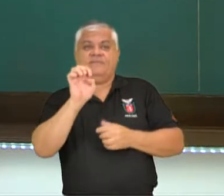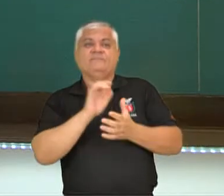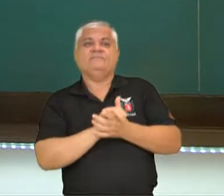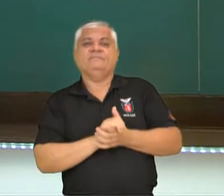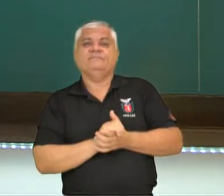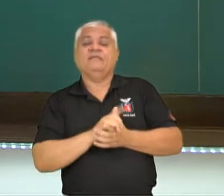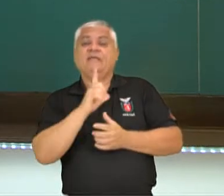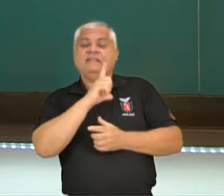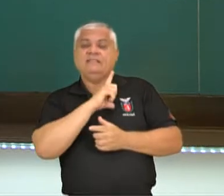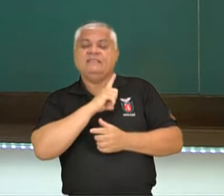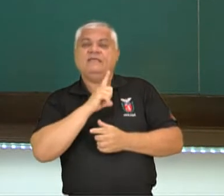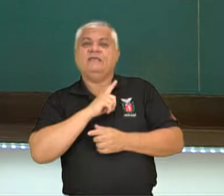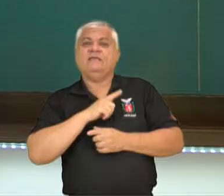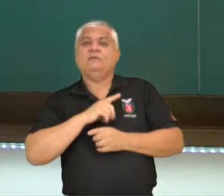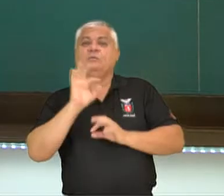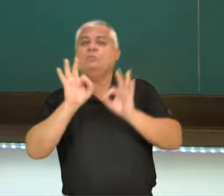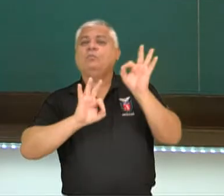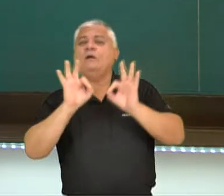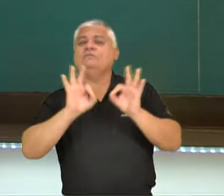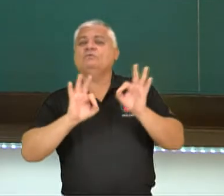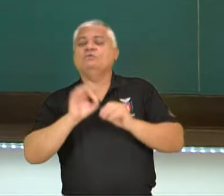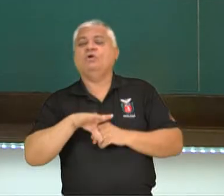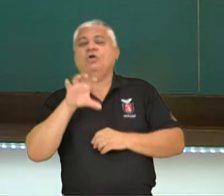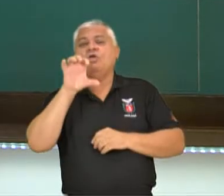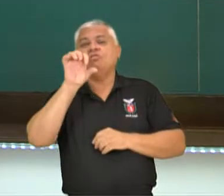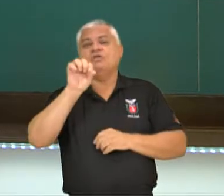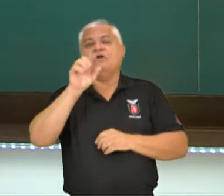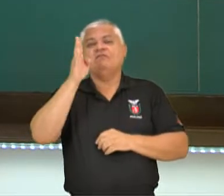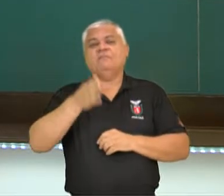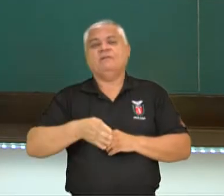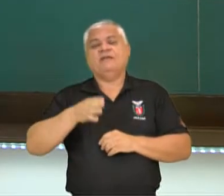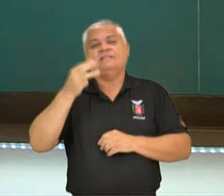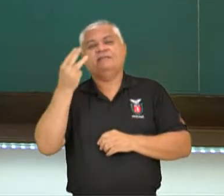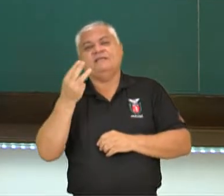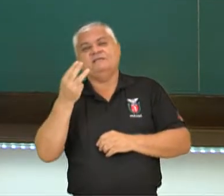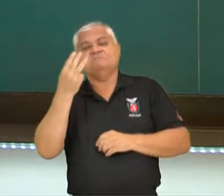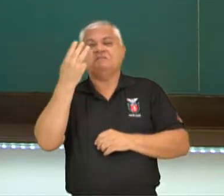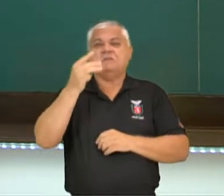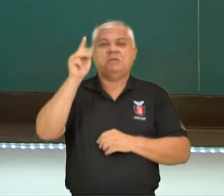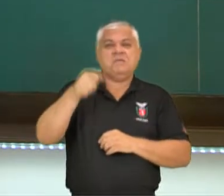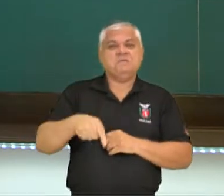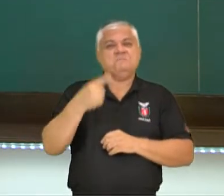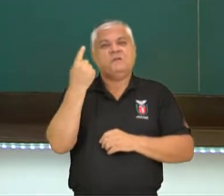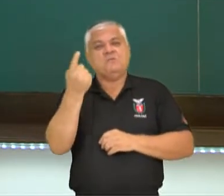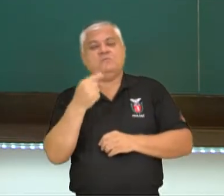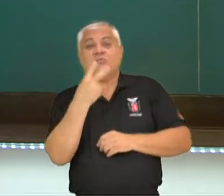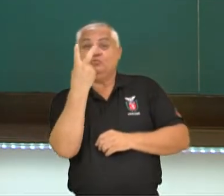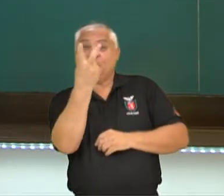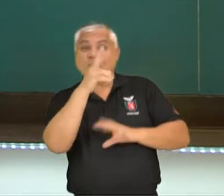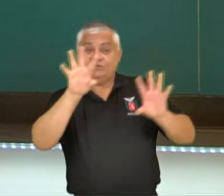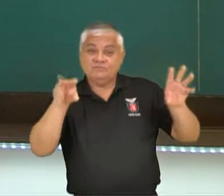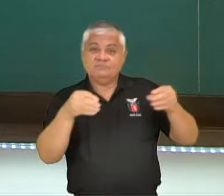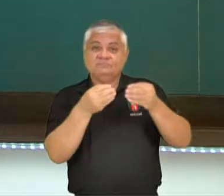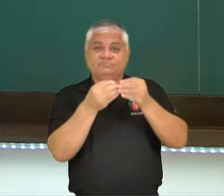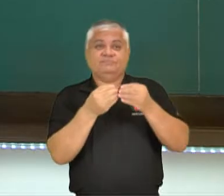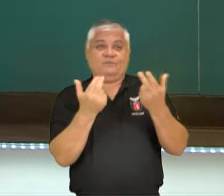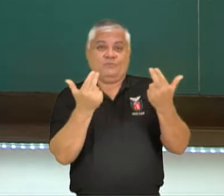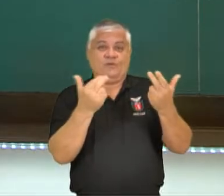eu vou ter uma proporção fenotípica de 9:3:3:1, se eu fizer o cruzamento de dois indivíduos